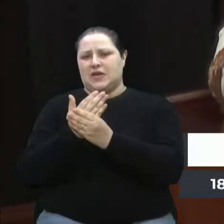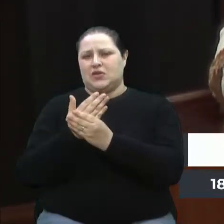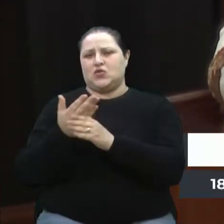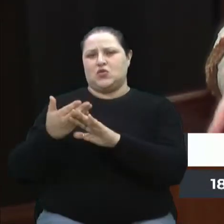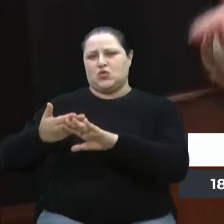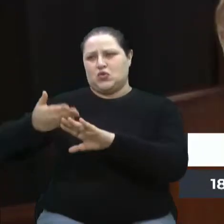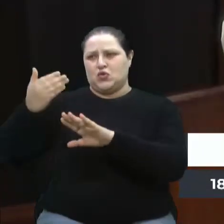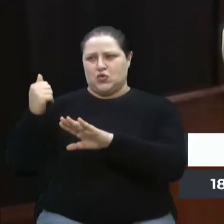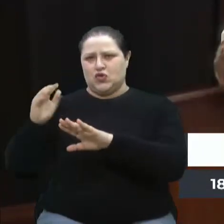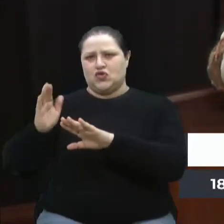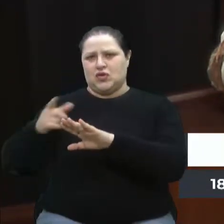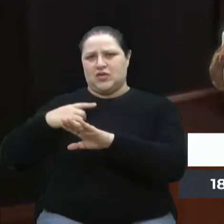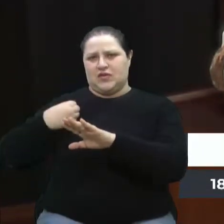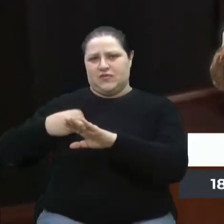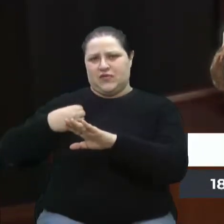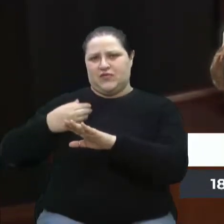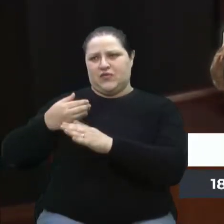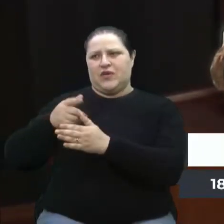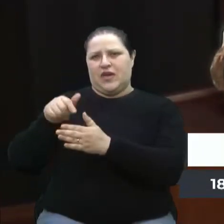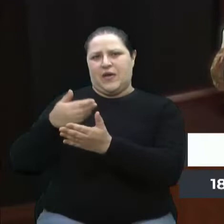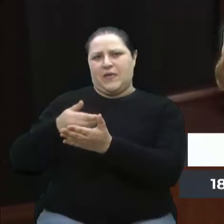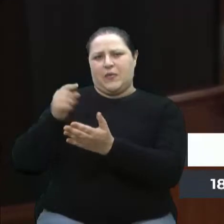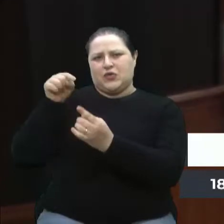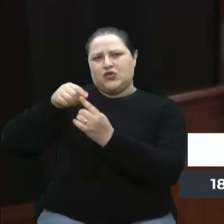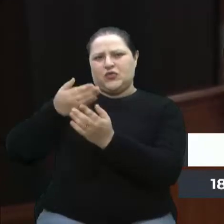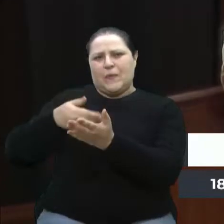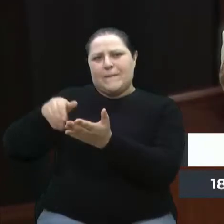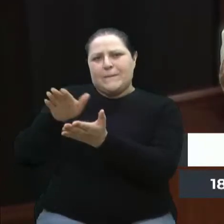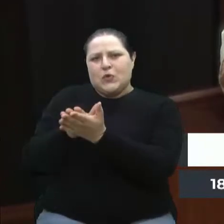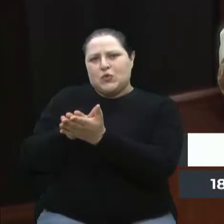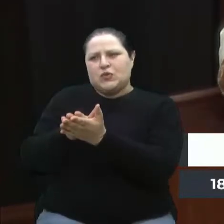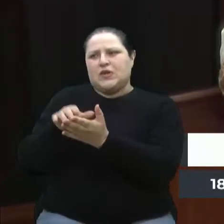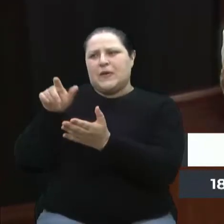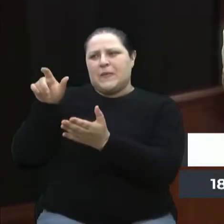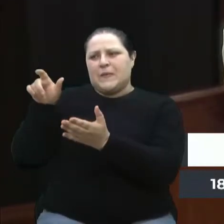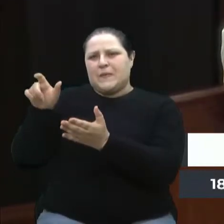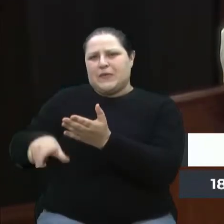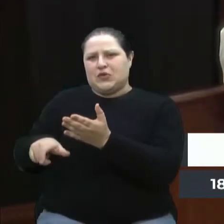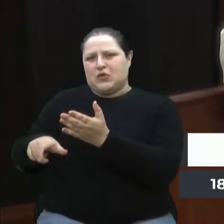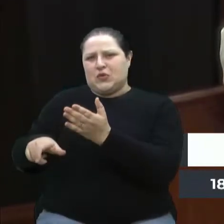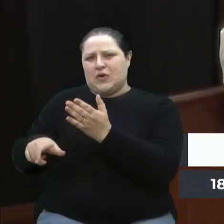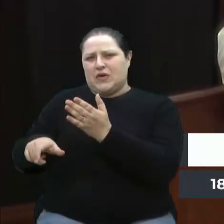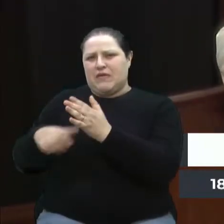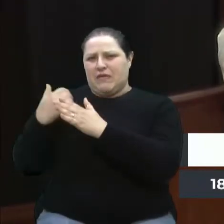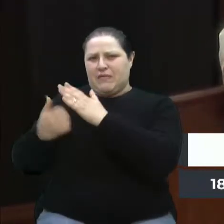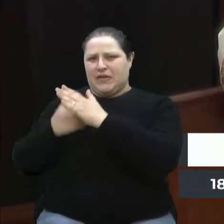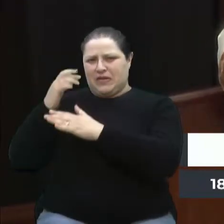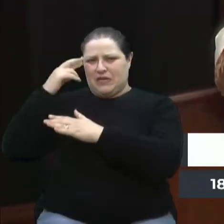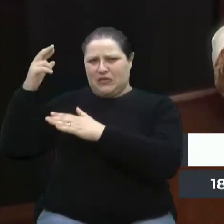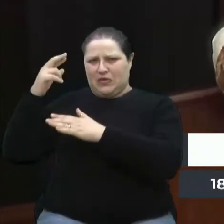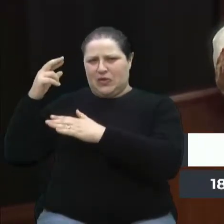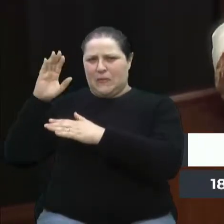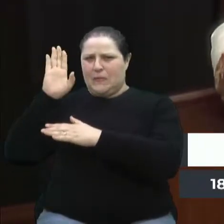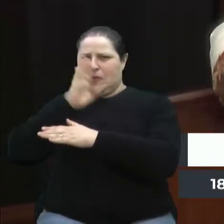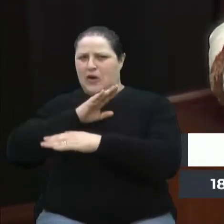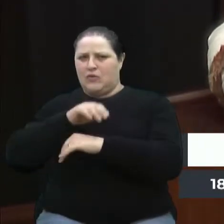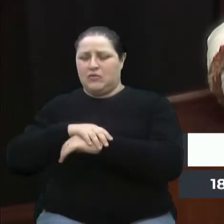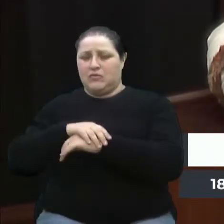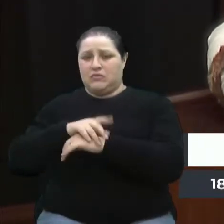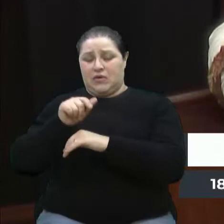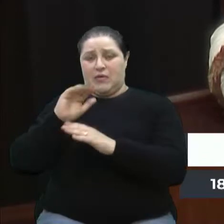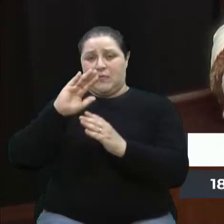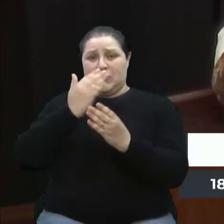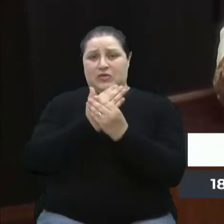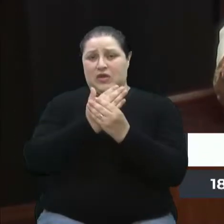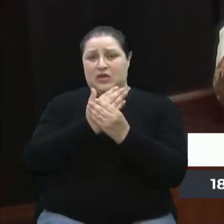para punir o mau empresário. Ela isenta e acaba sendo arquivado esses